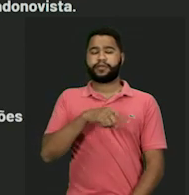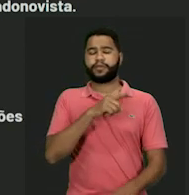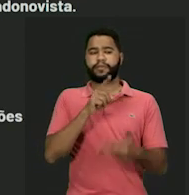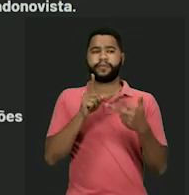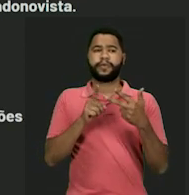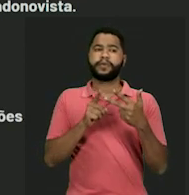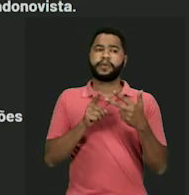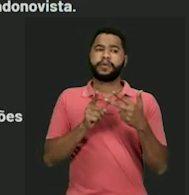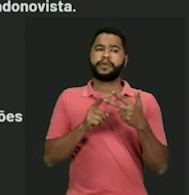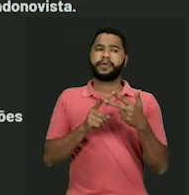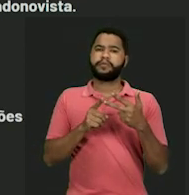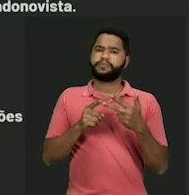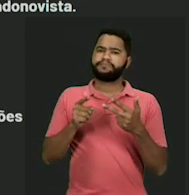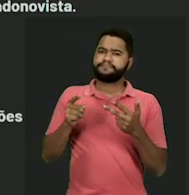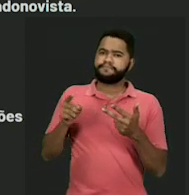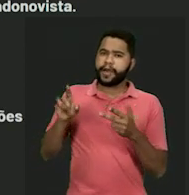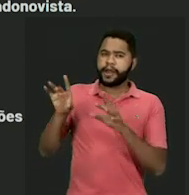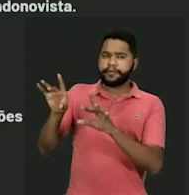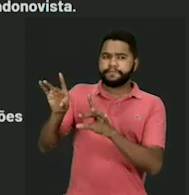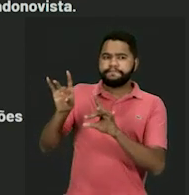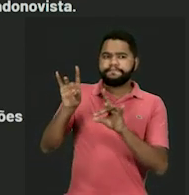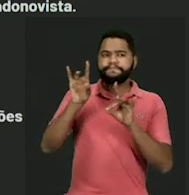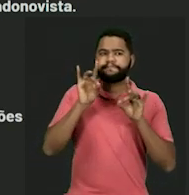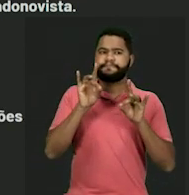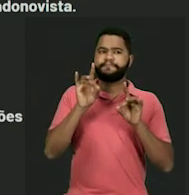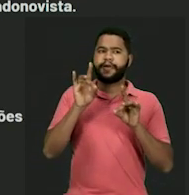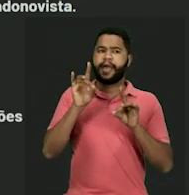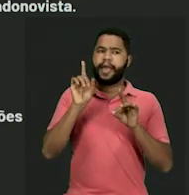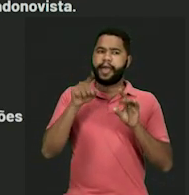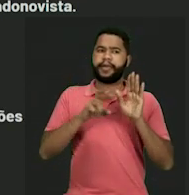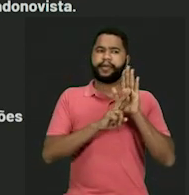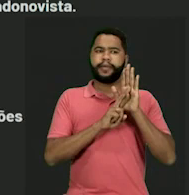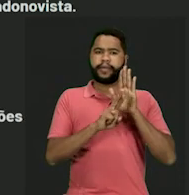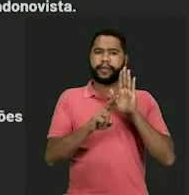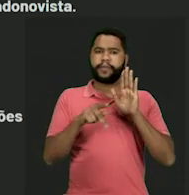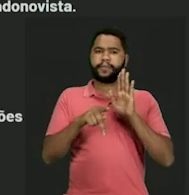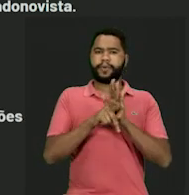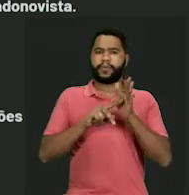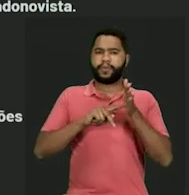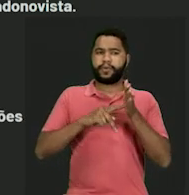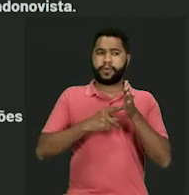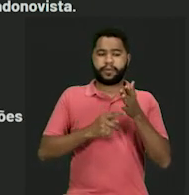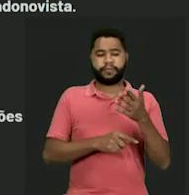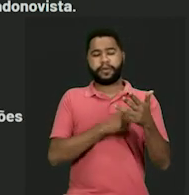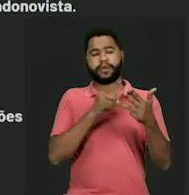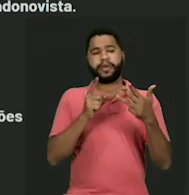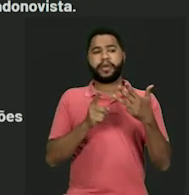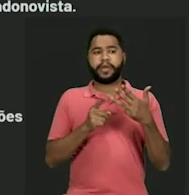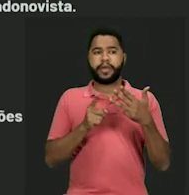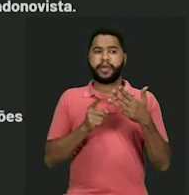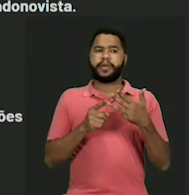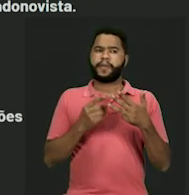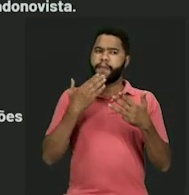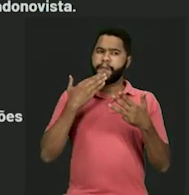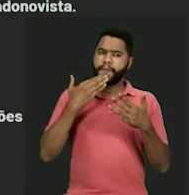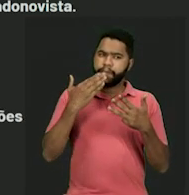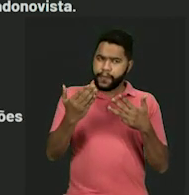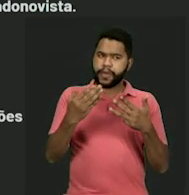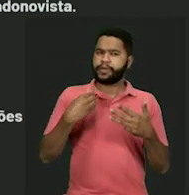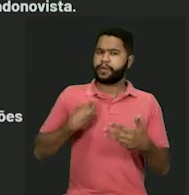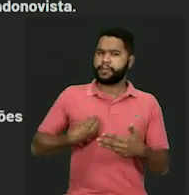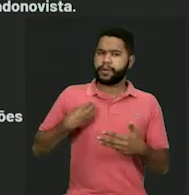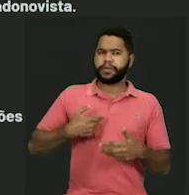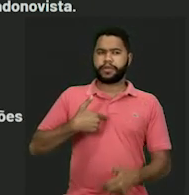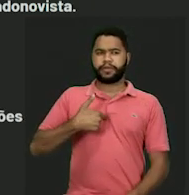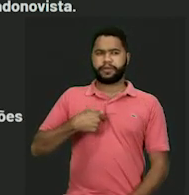a representatividade dos sindicatos, letra D, reivindicar a presença de Vargas